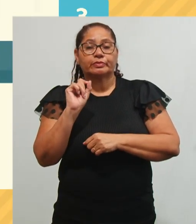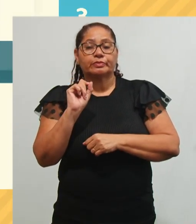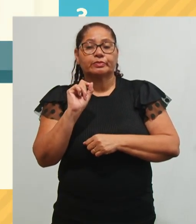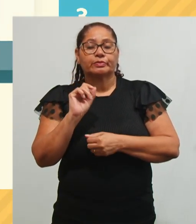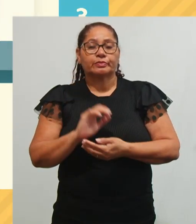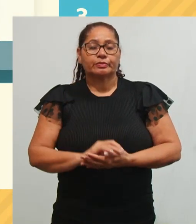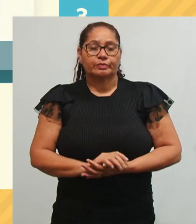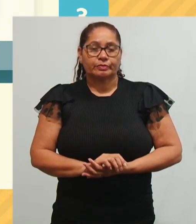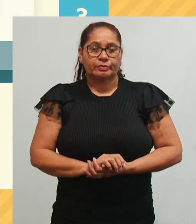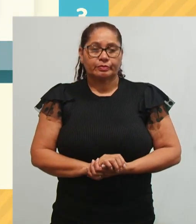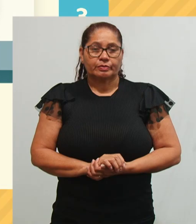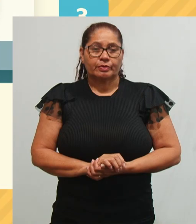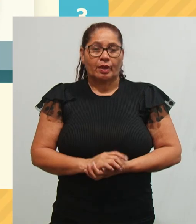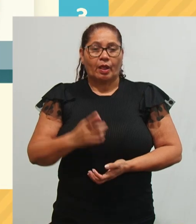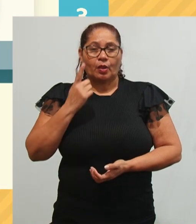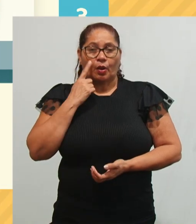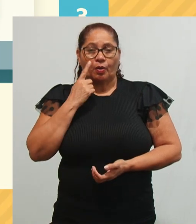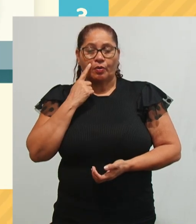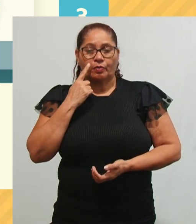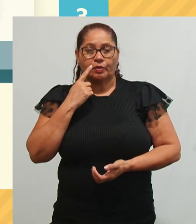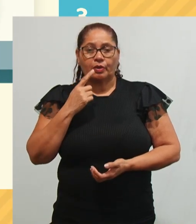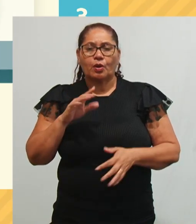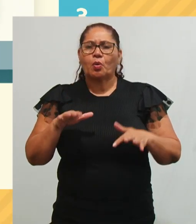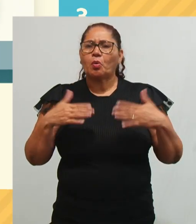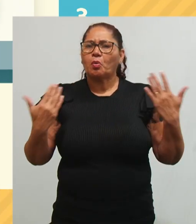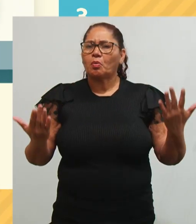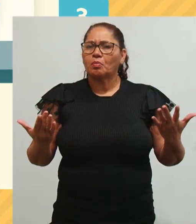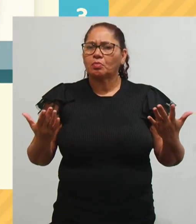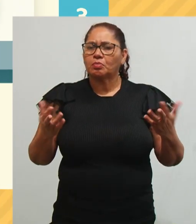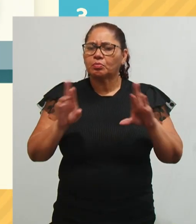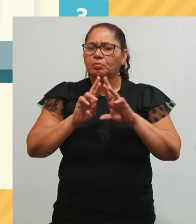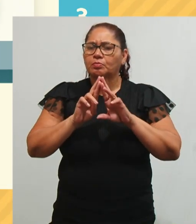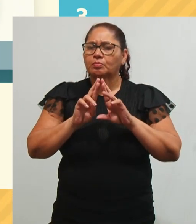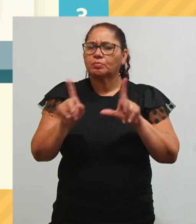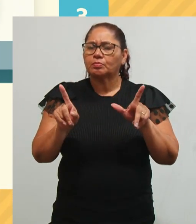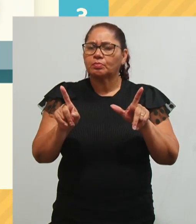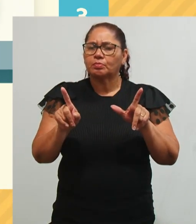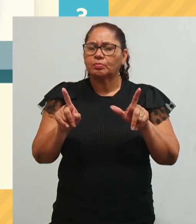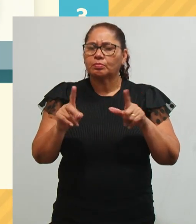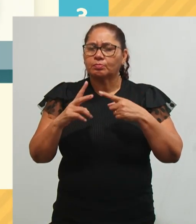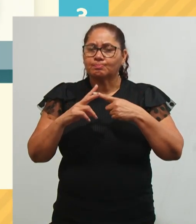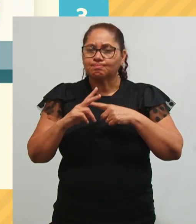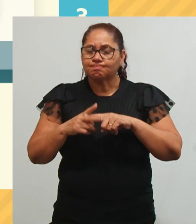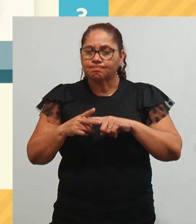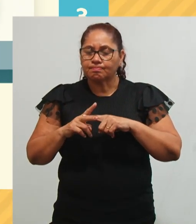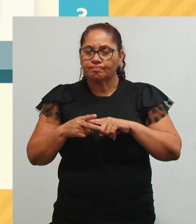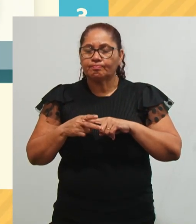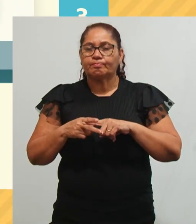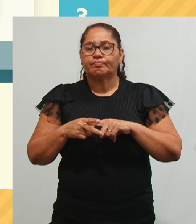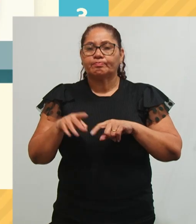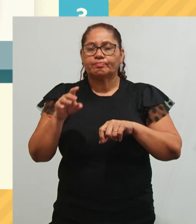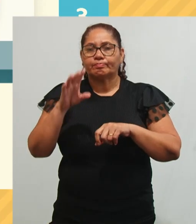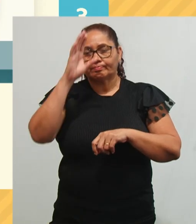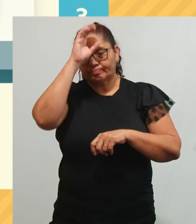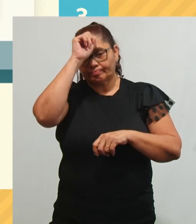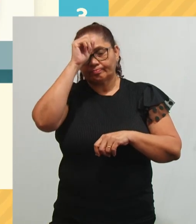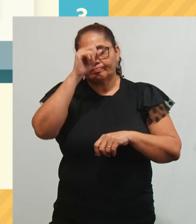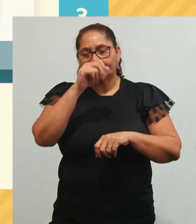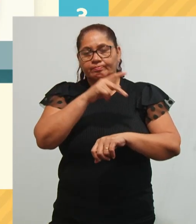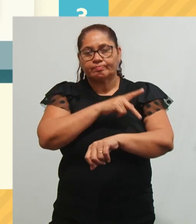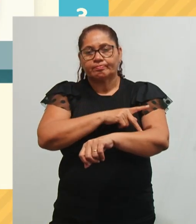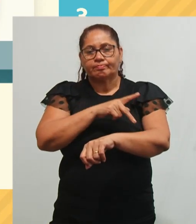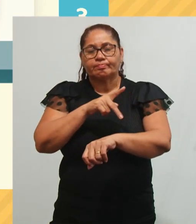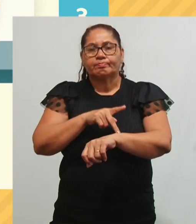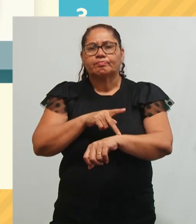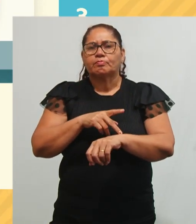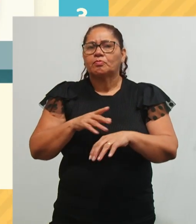ver qual que é a diferença. Bom, regulação da aprendizagem e intervenção pedagógica.